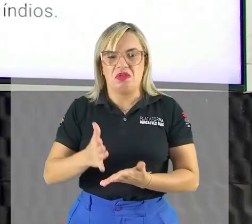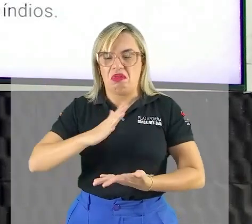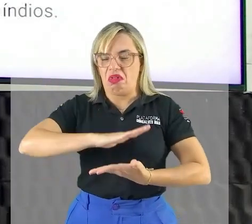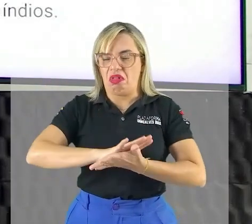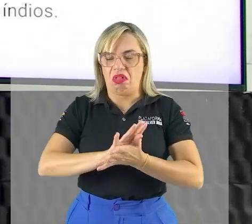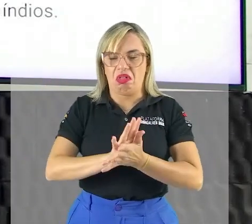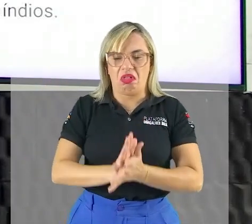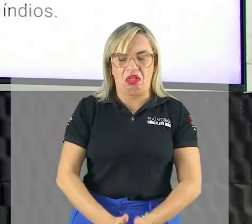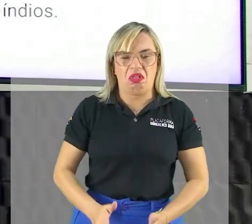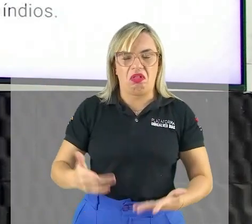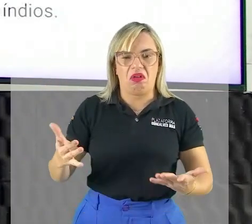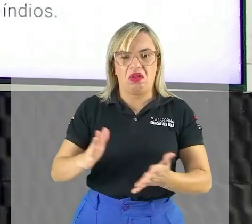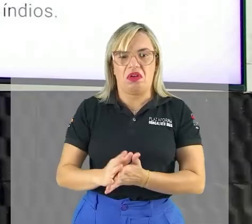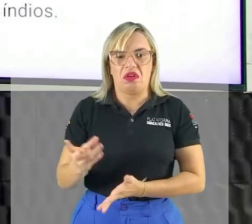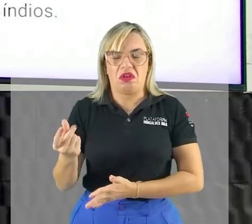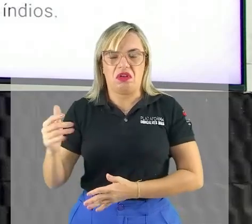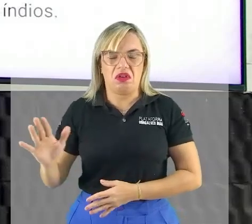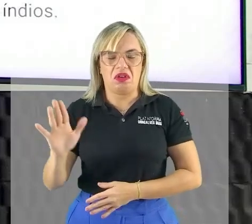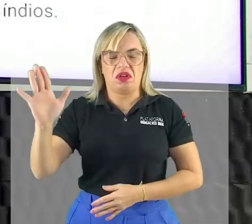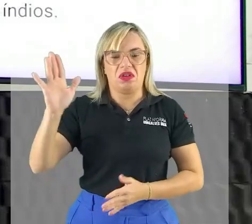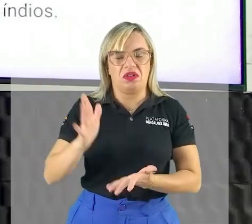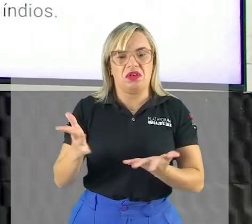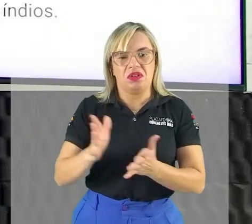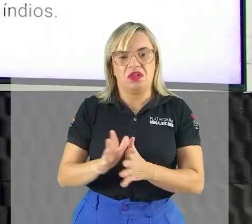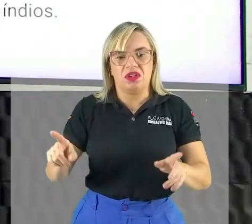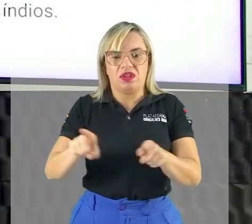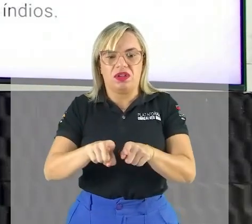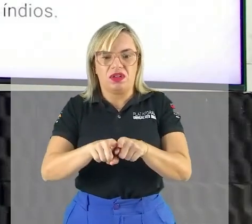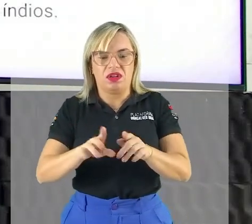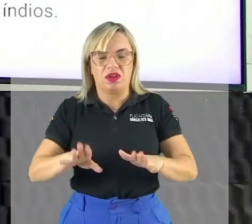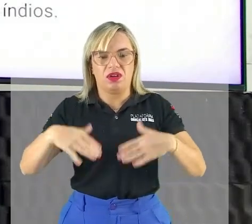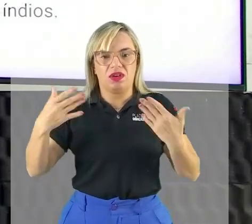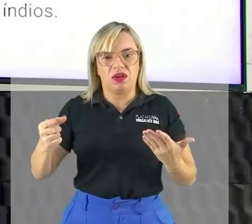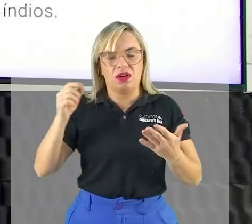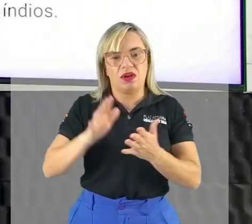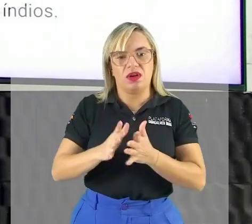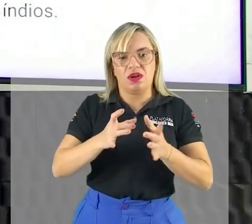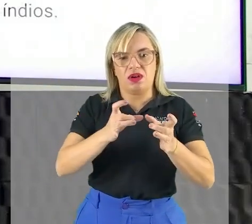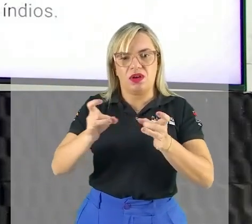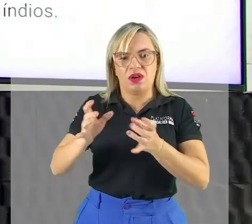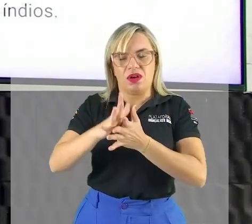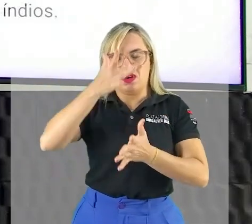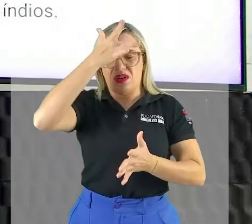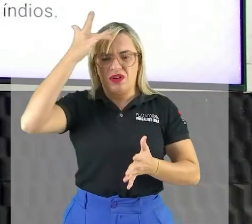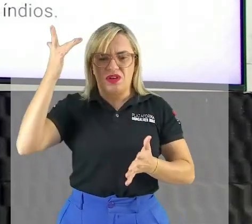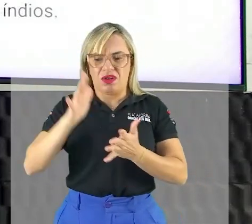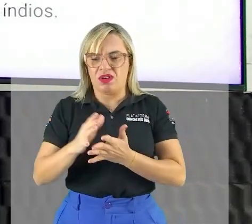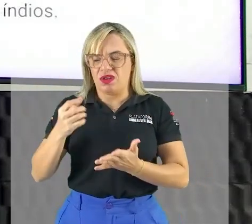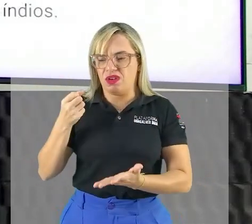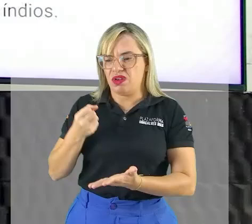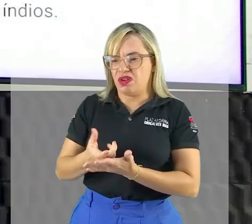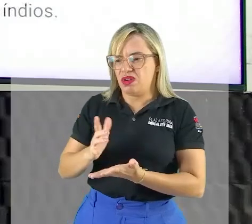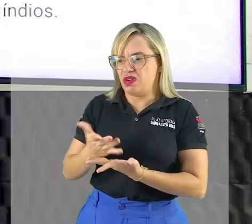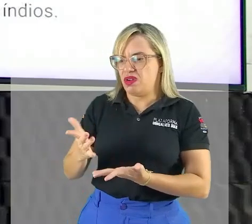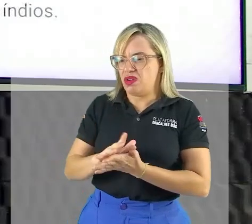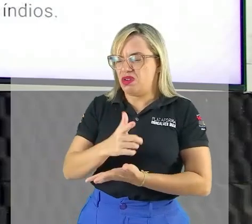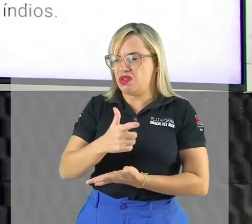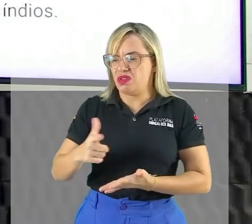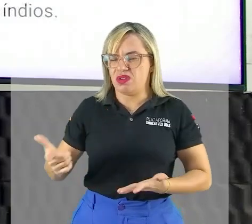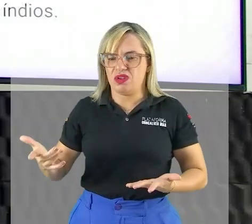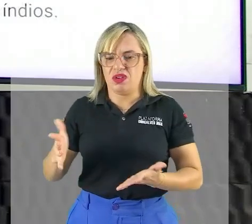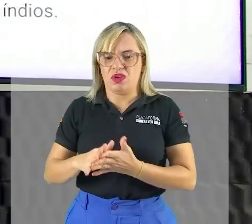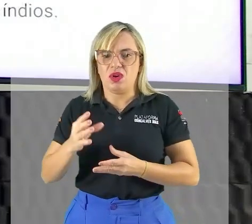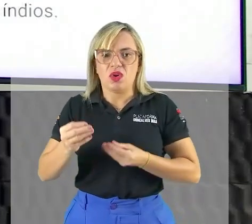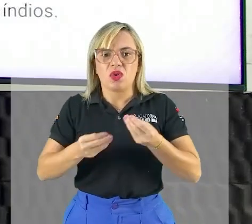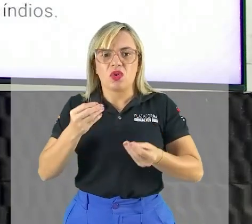caríssimos muito caros e isso fez com que também E aí os Comerciantes tinham que comprar esses produtos e não tinham também claro